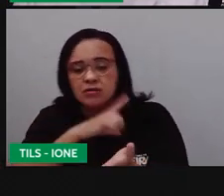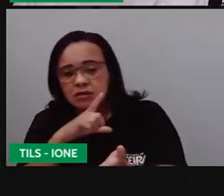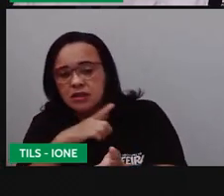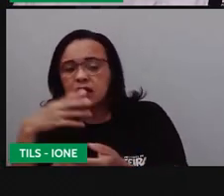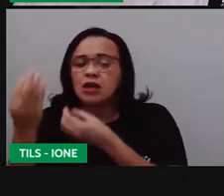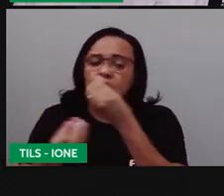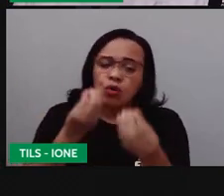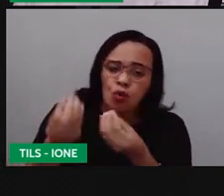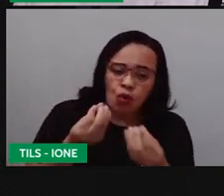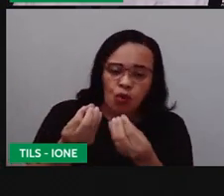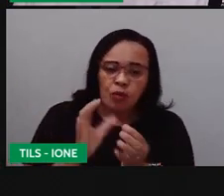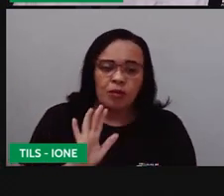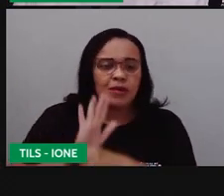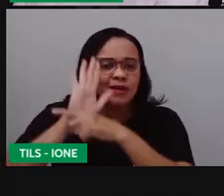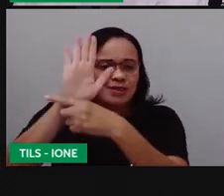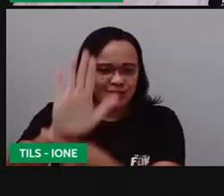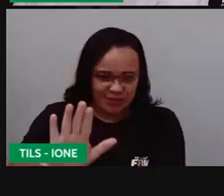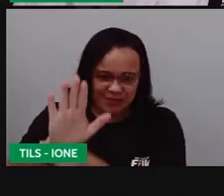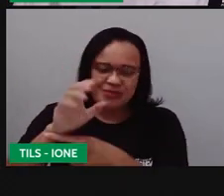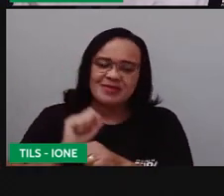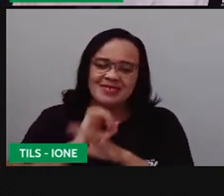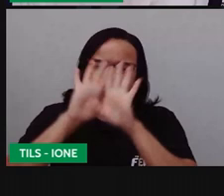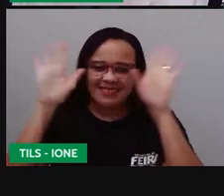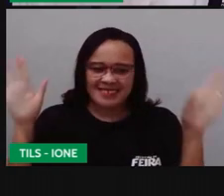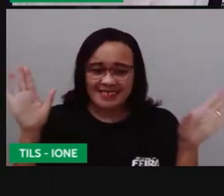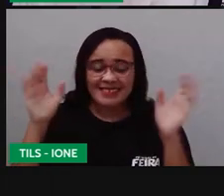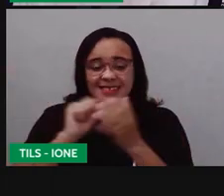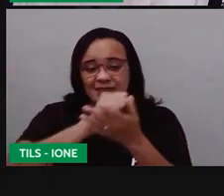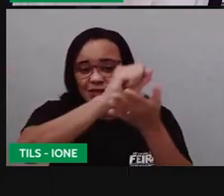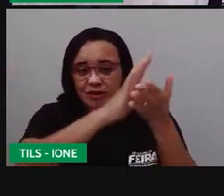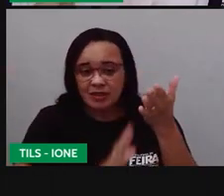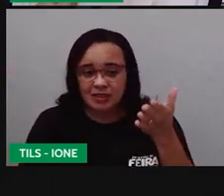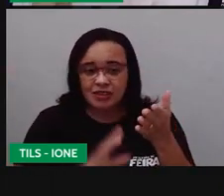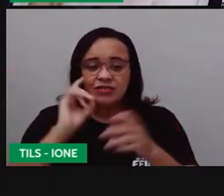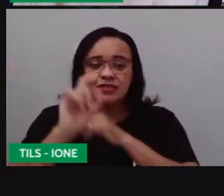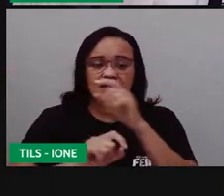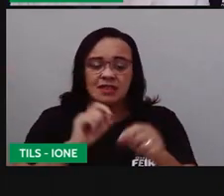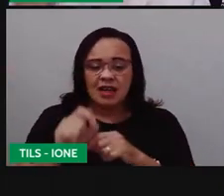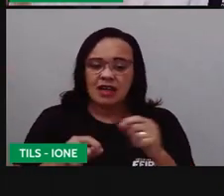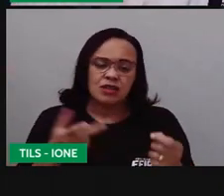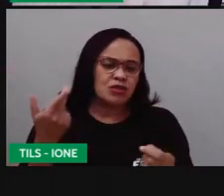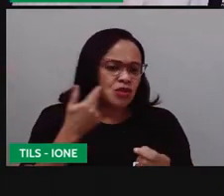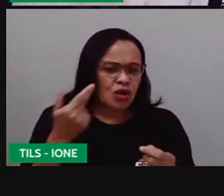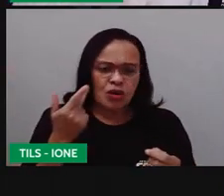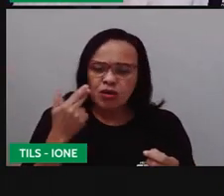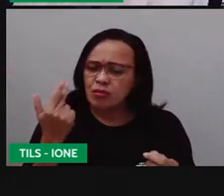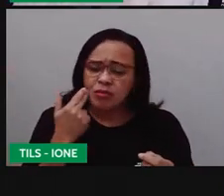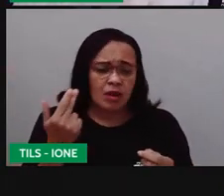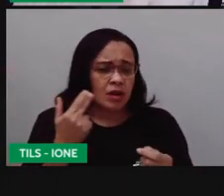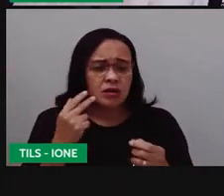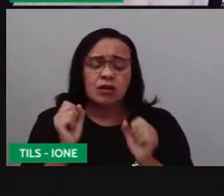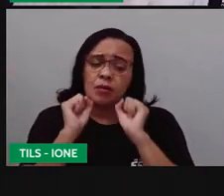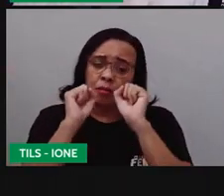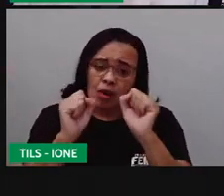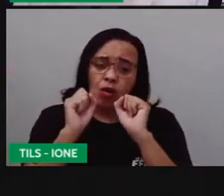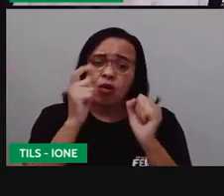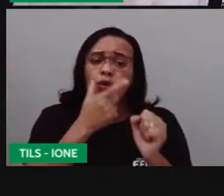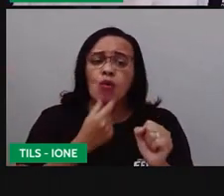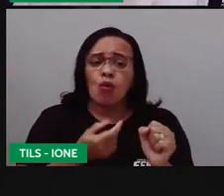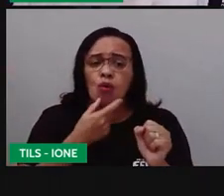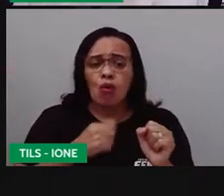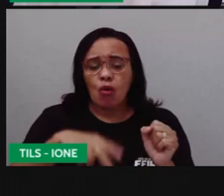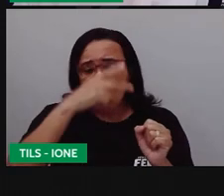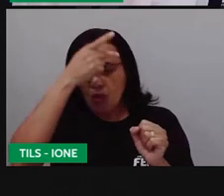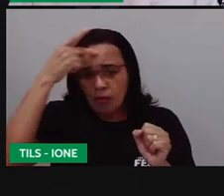com esses quesitos, certo? E é uma atividade, na verdade, que é muito comum o homem do campo utilizar e as pessoas que